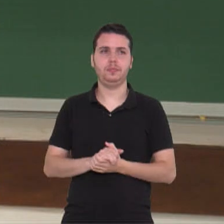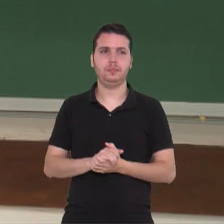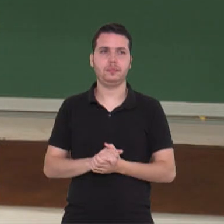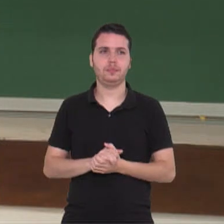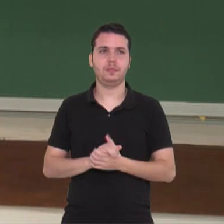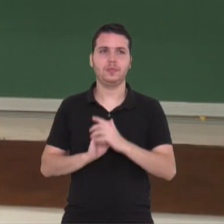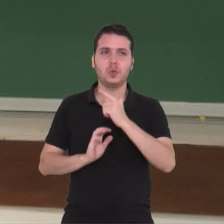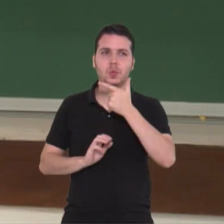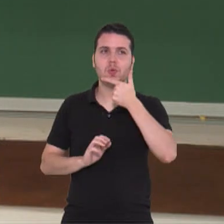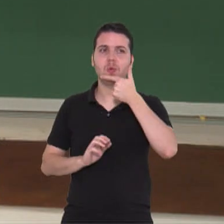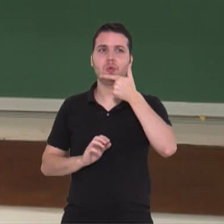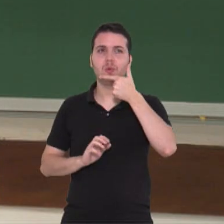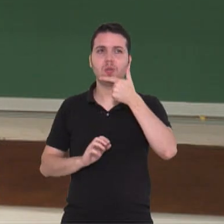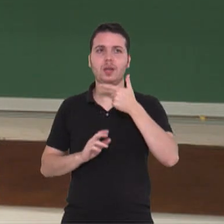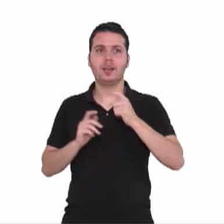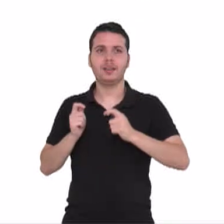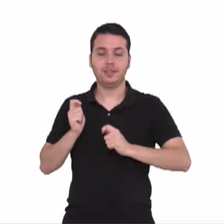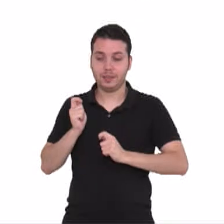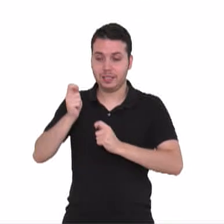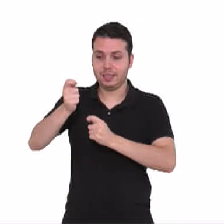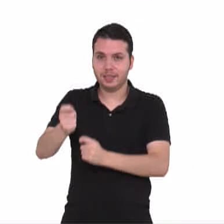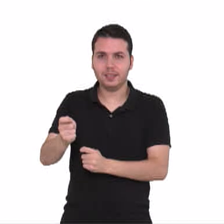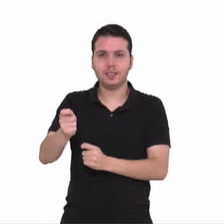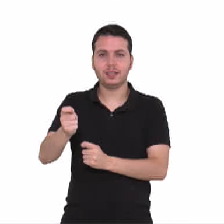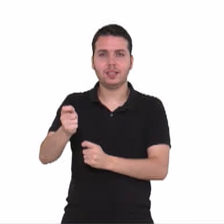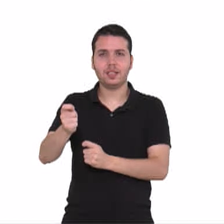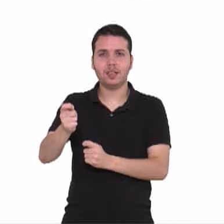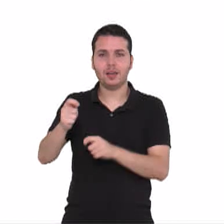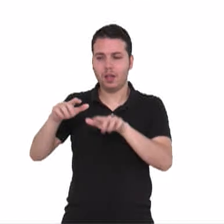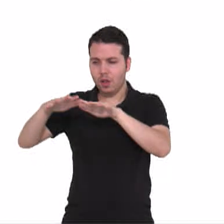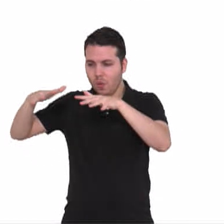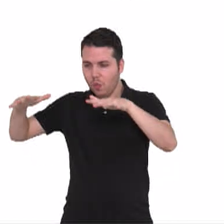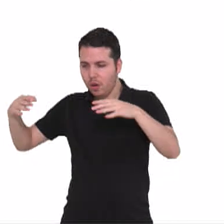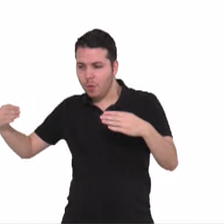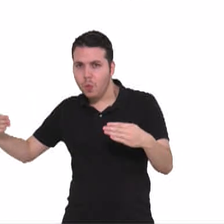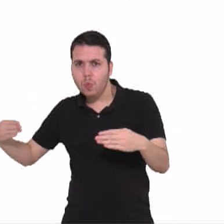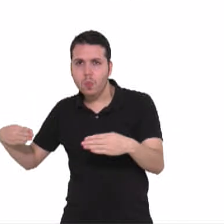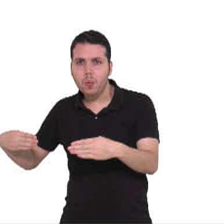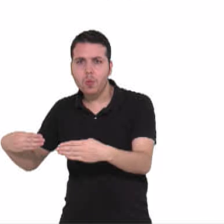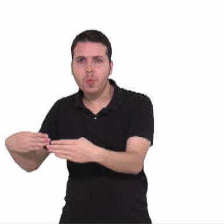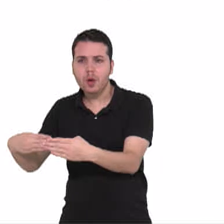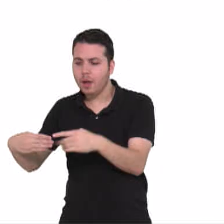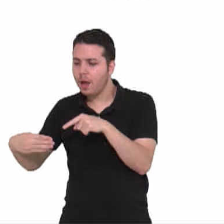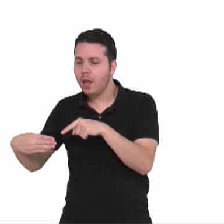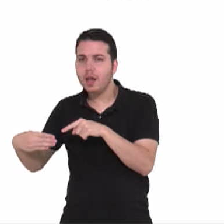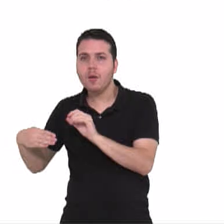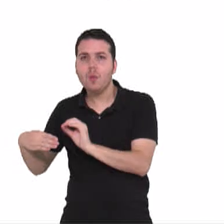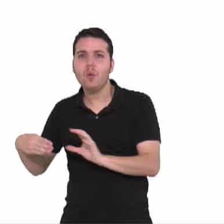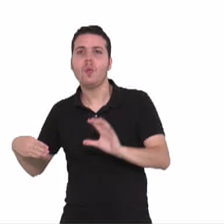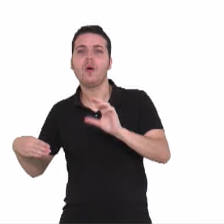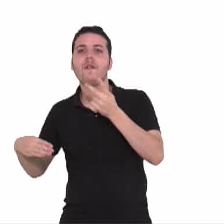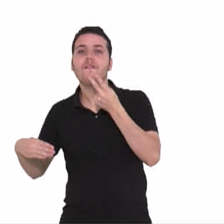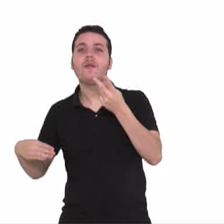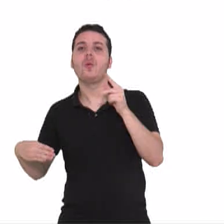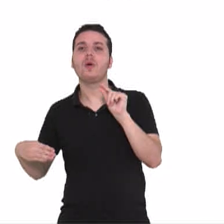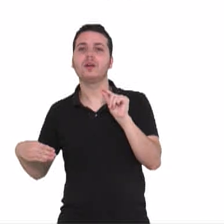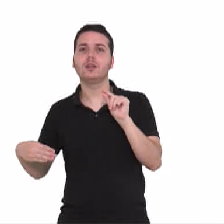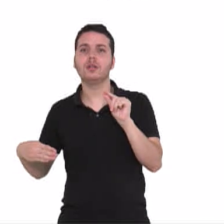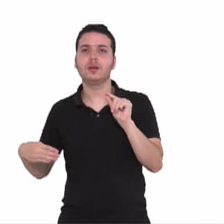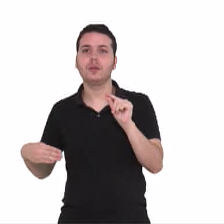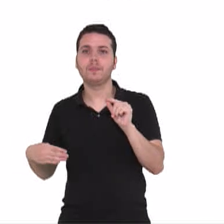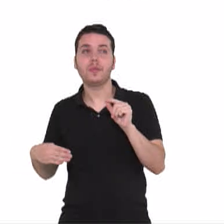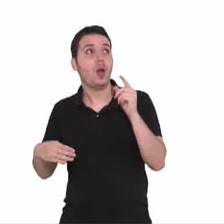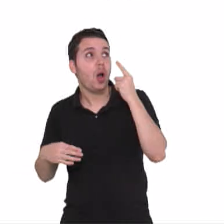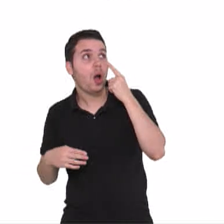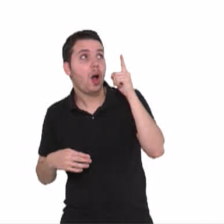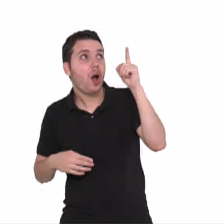o sorriso lá, vai jogar a isca. Mas o que, que lá embaixo da água os peixes falaram? Ei, turma, o